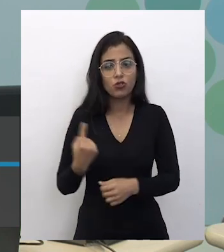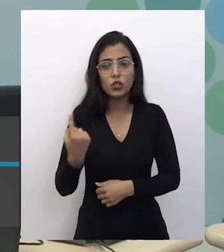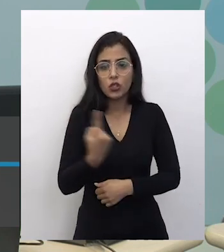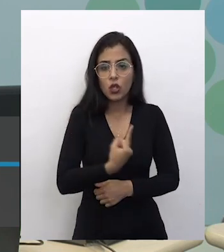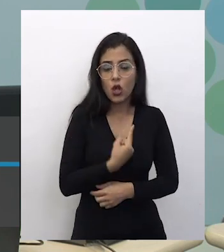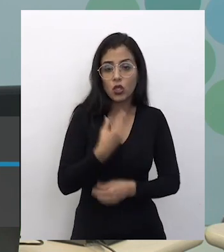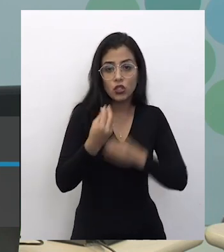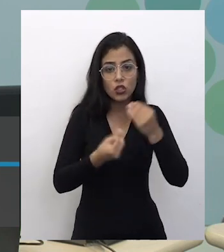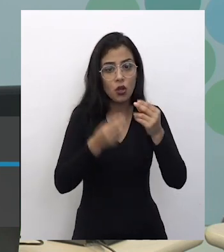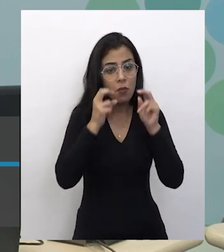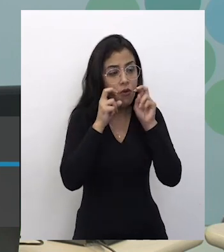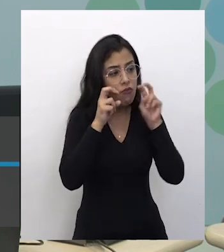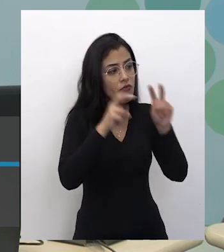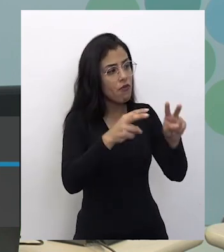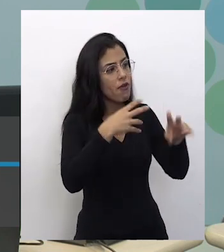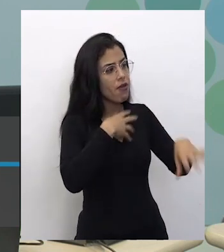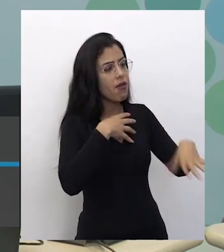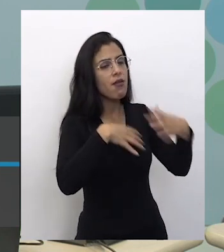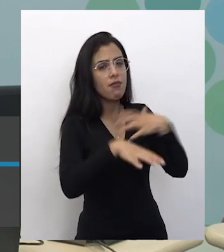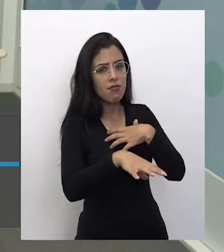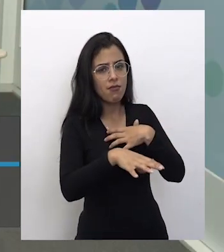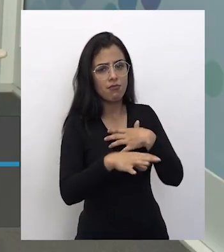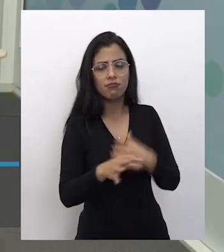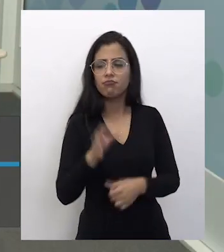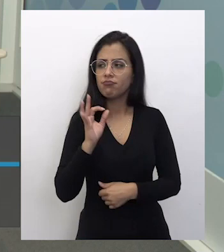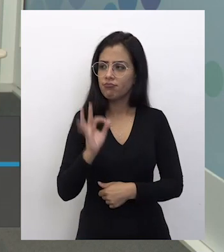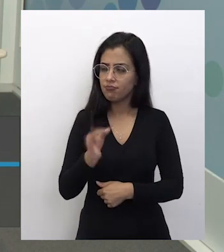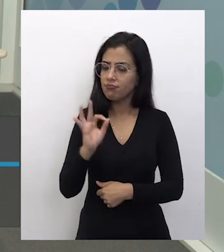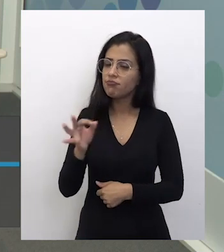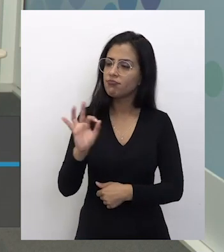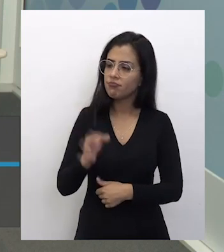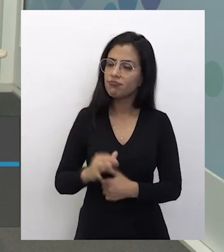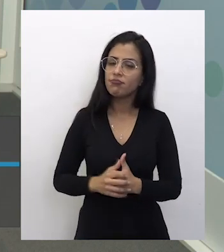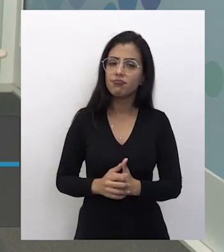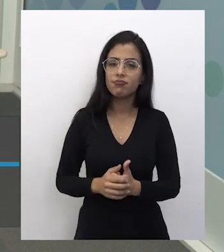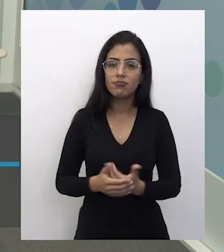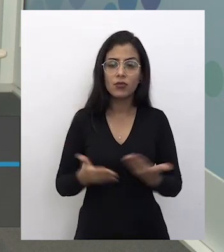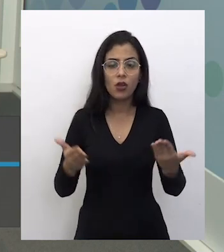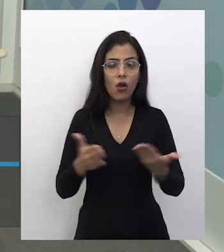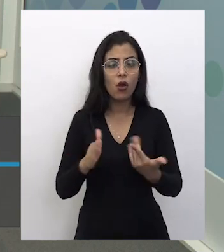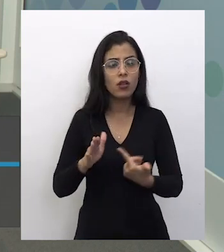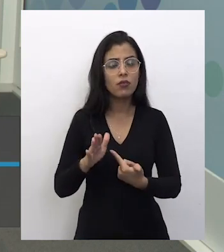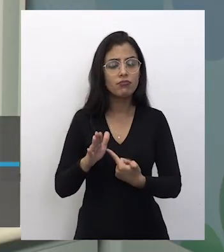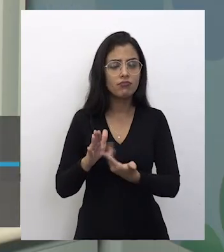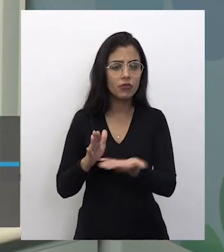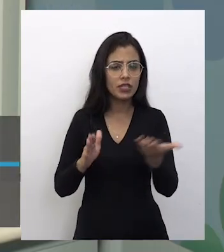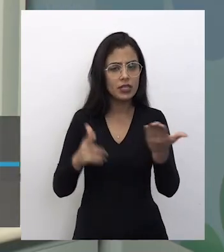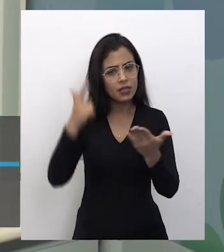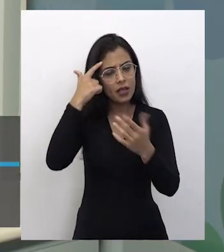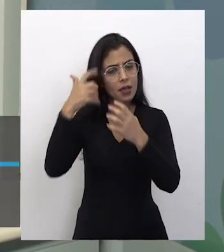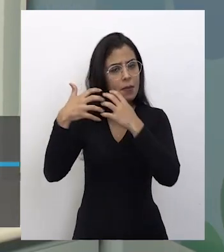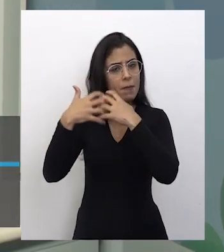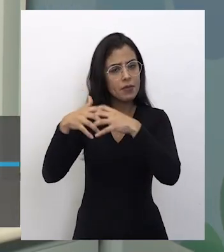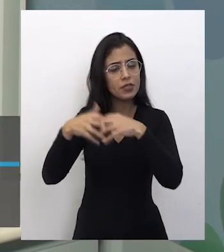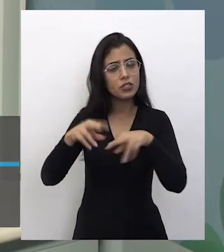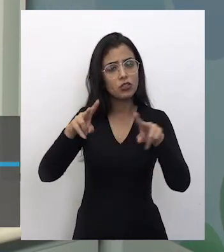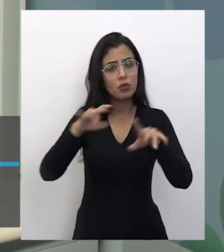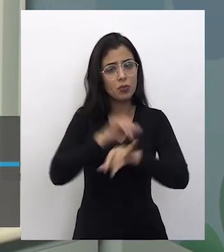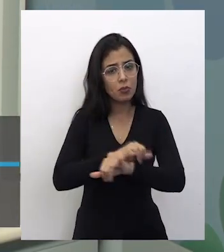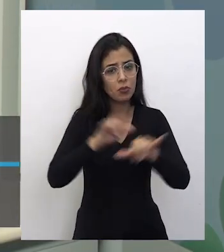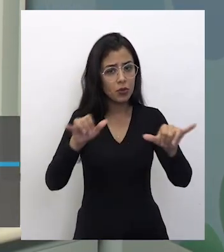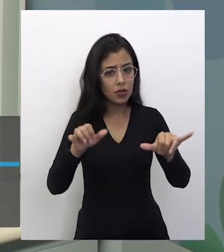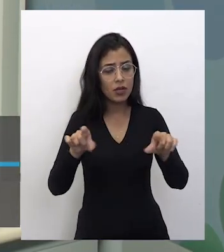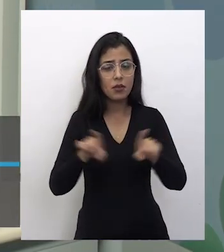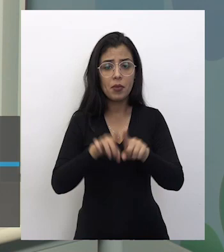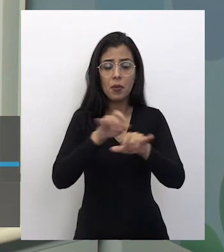deve ver o outro, a empatia, né, Pro? Exatamente, professor Mauro. Então, deixei para vocês pensarem nessa questão da propaganda, e